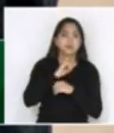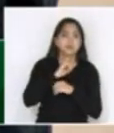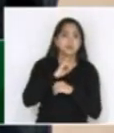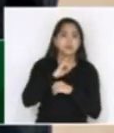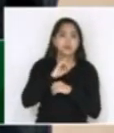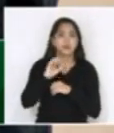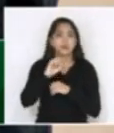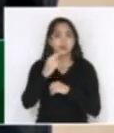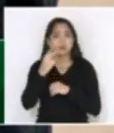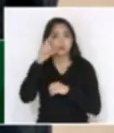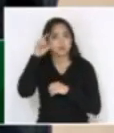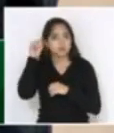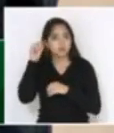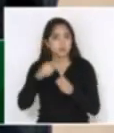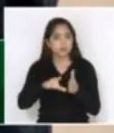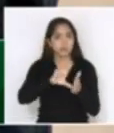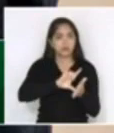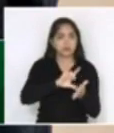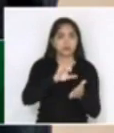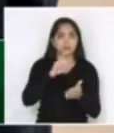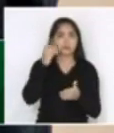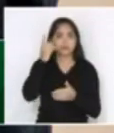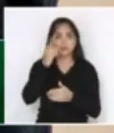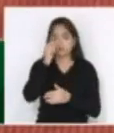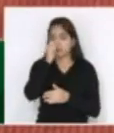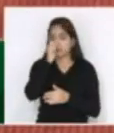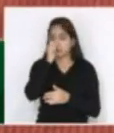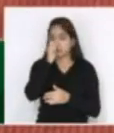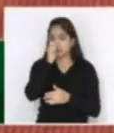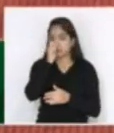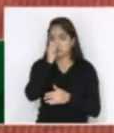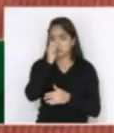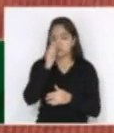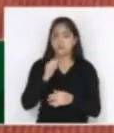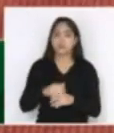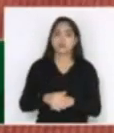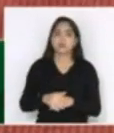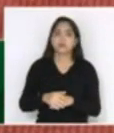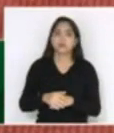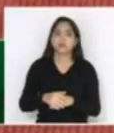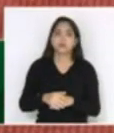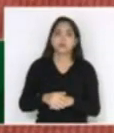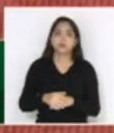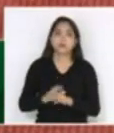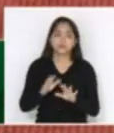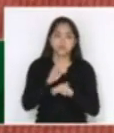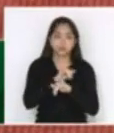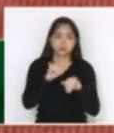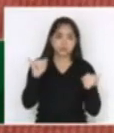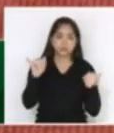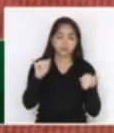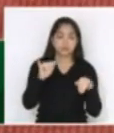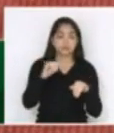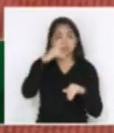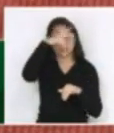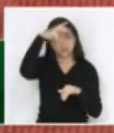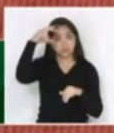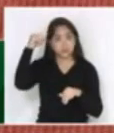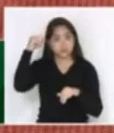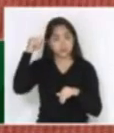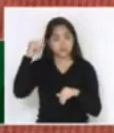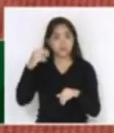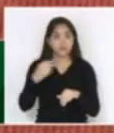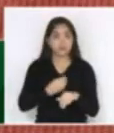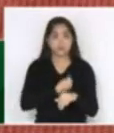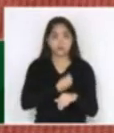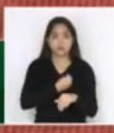Mas antes ouço pela ordem o deputado Joaquim. Não, presidente, já até anunciei, mas o prefeito não estava aqui, estava lá no meu